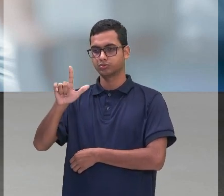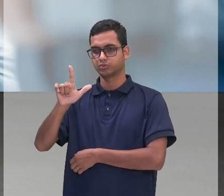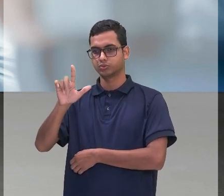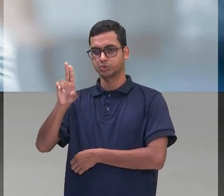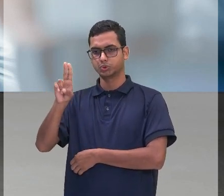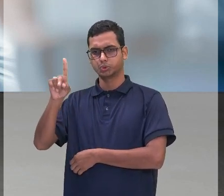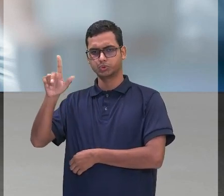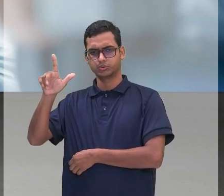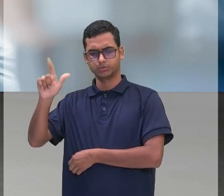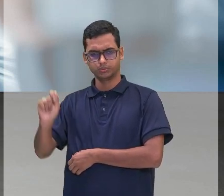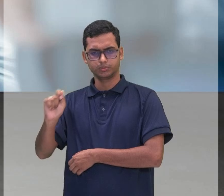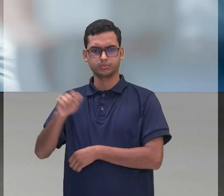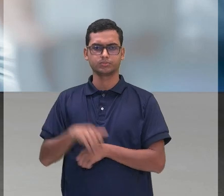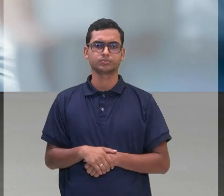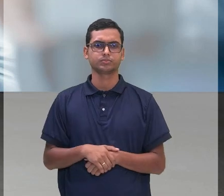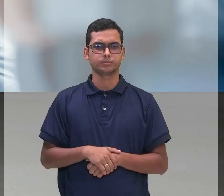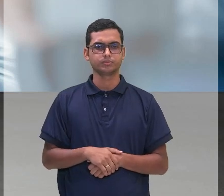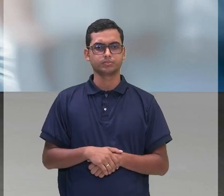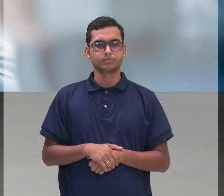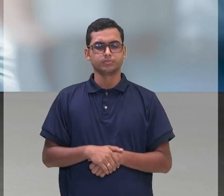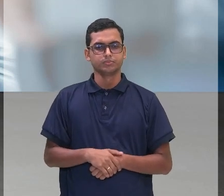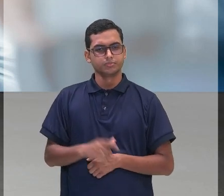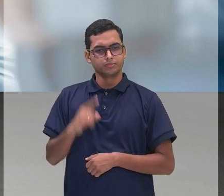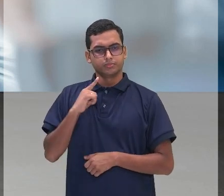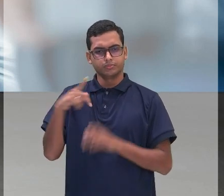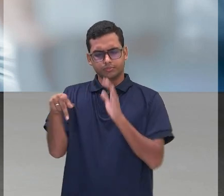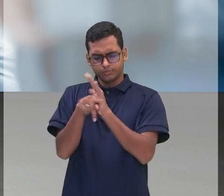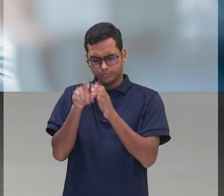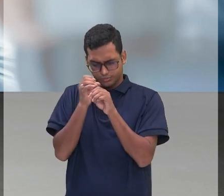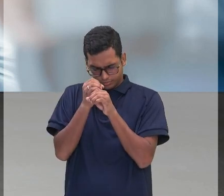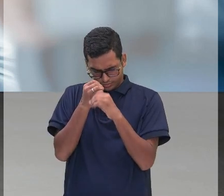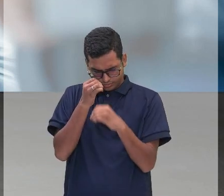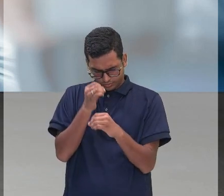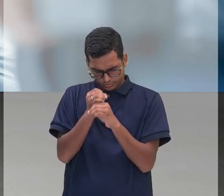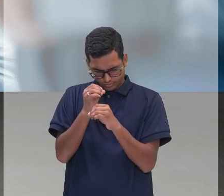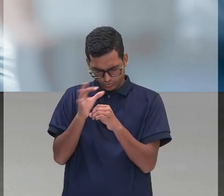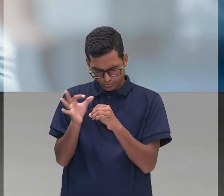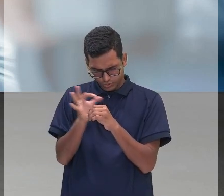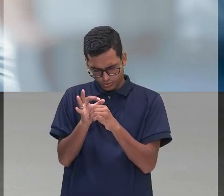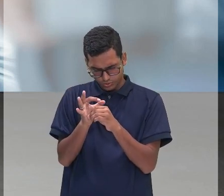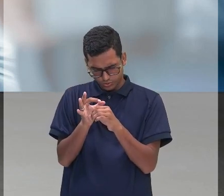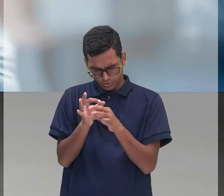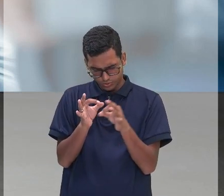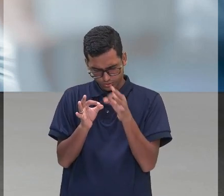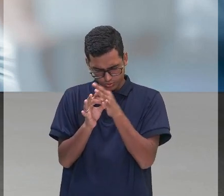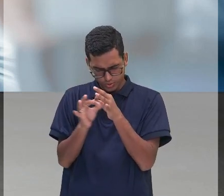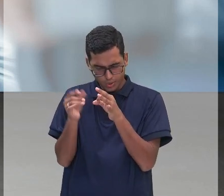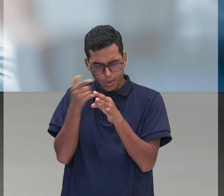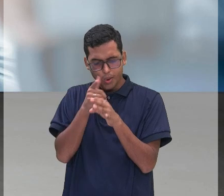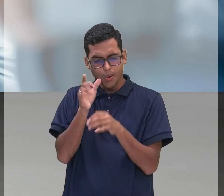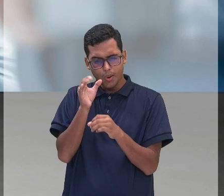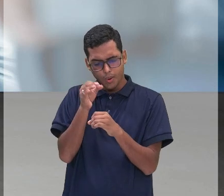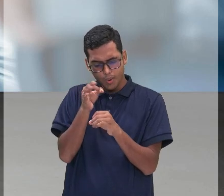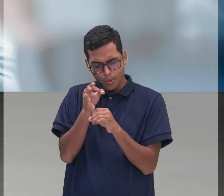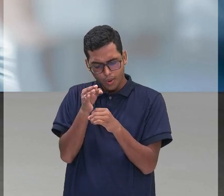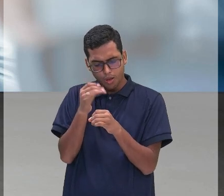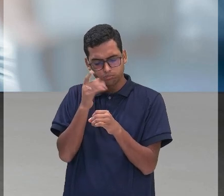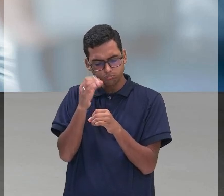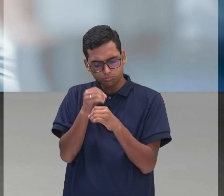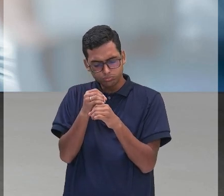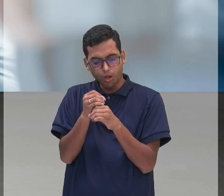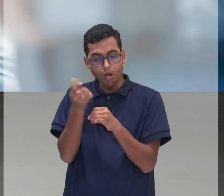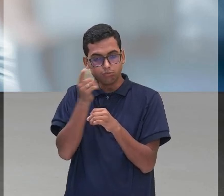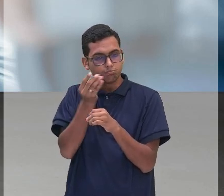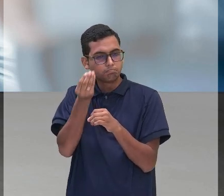Robert Hooke com aquele microscópio composto com mais de uma lente, onde ele fez essa observação inicial. E